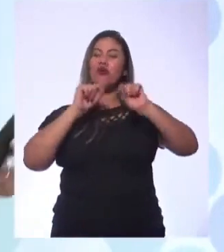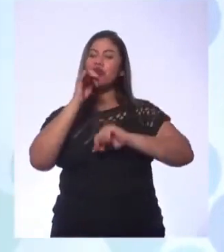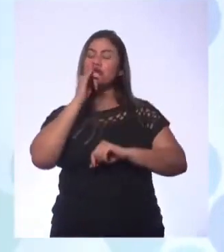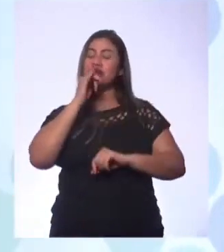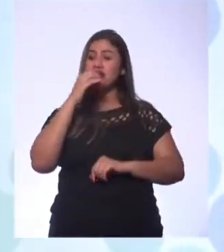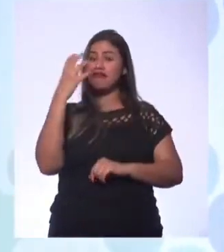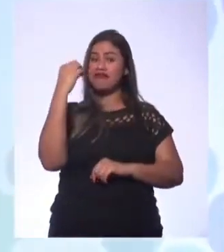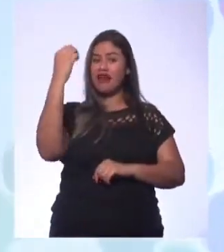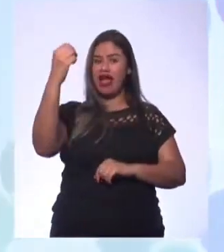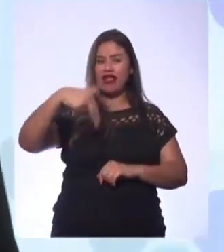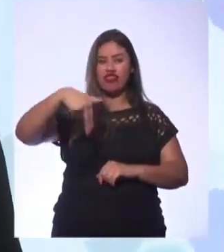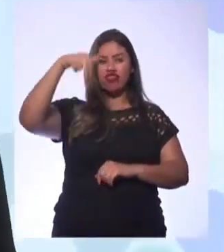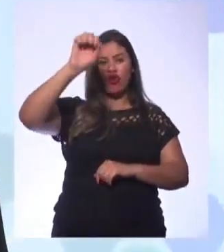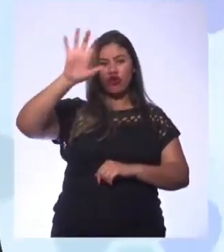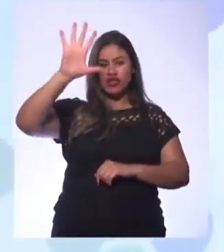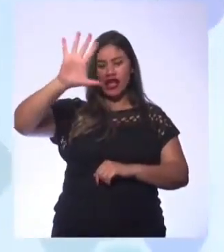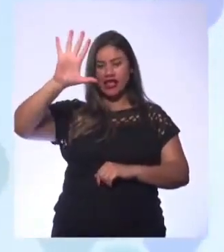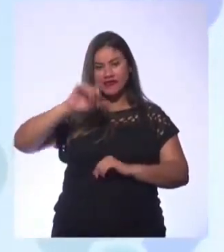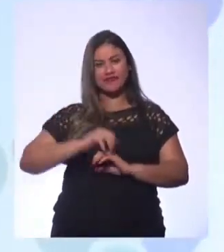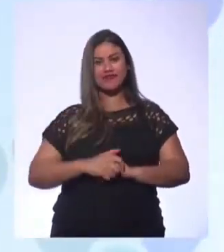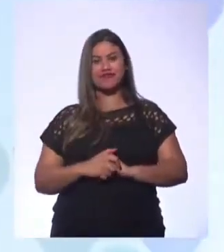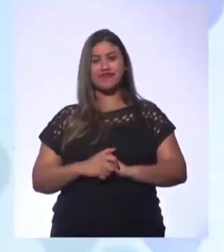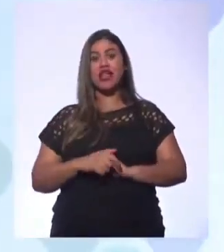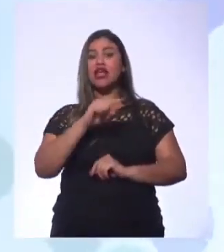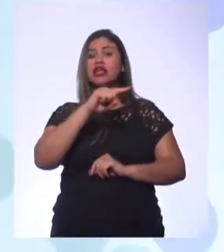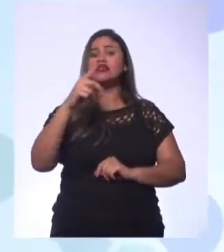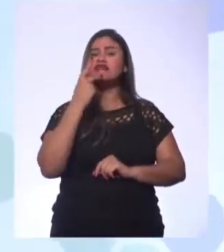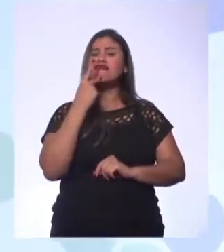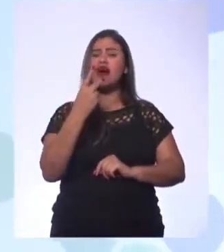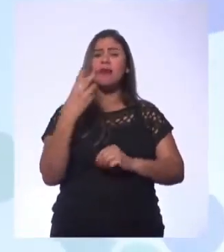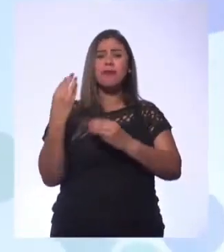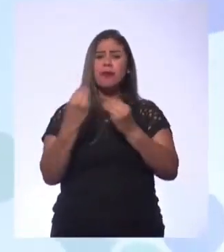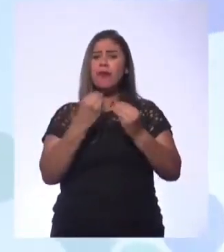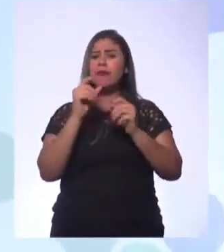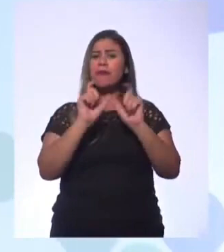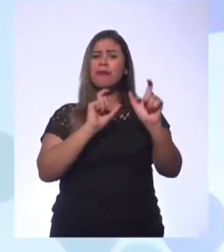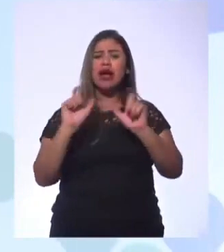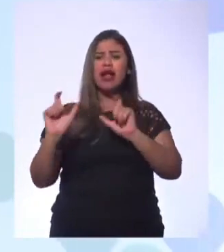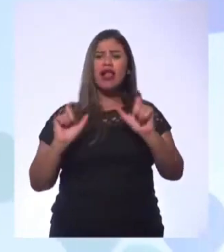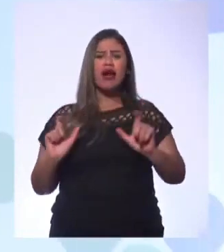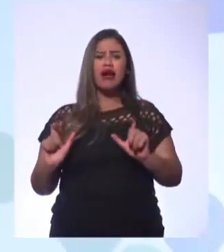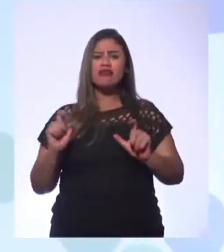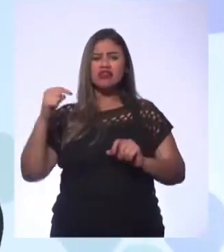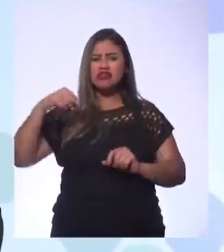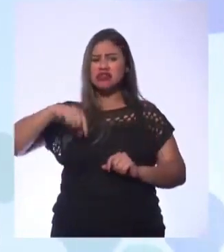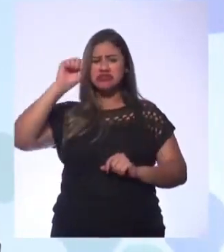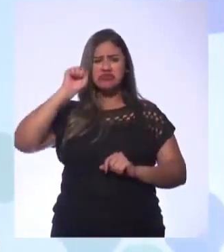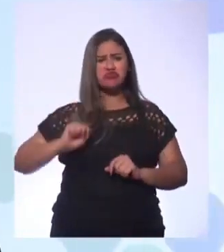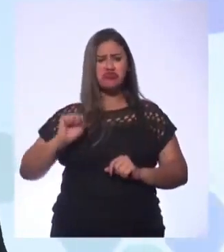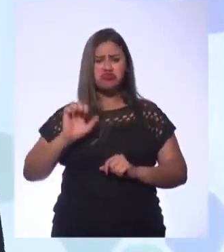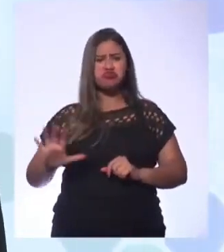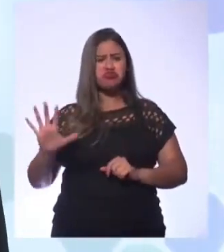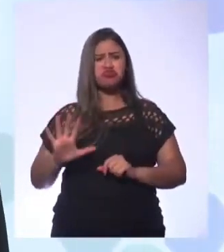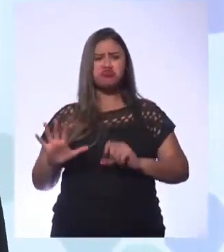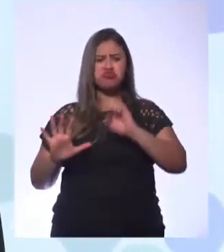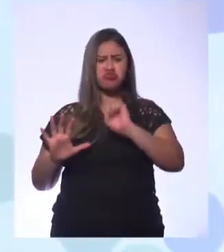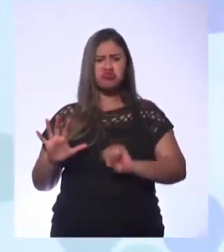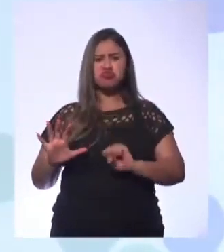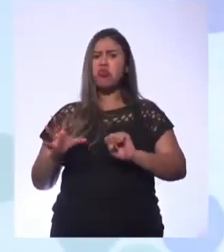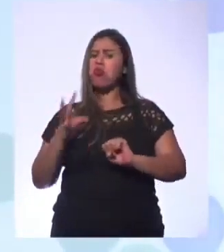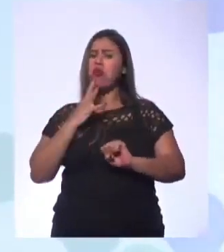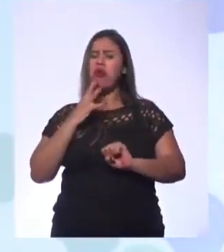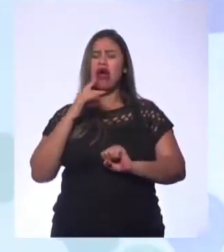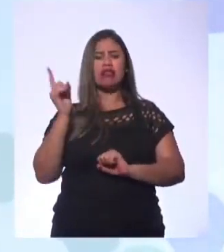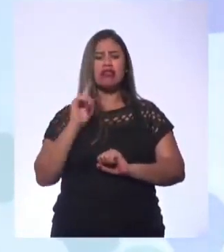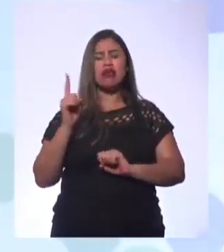exemplo, viaja para o Nordeste, por exemplo. Eles falam, né, muitas palavras, a gente aqui da região sul, sudeste, a gente não entende.